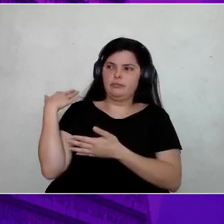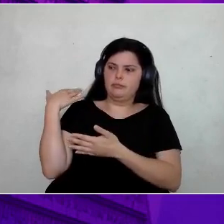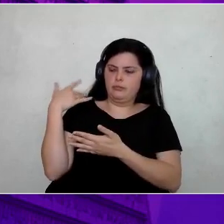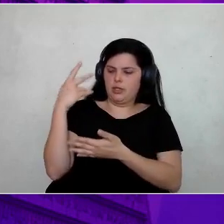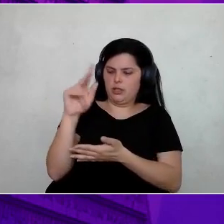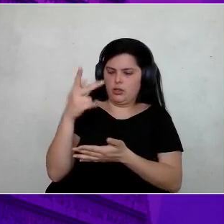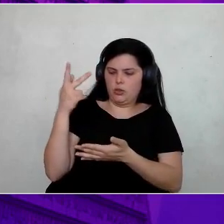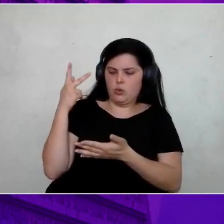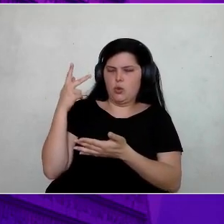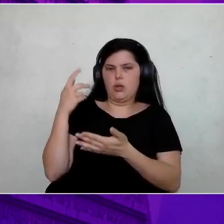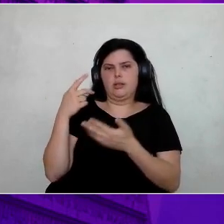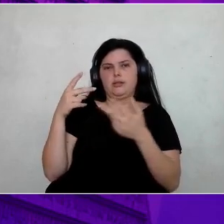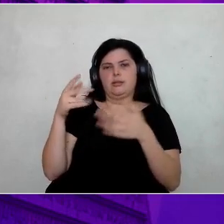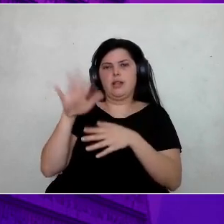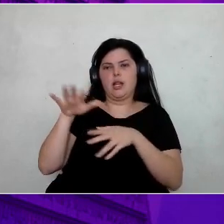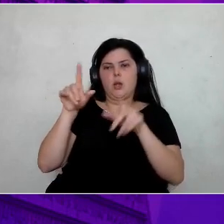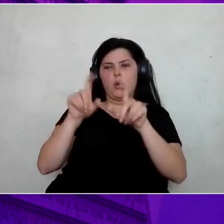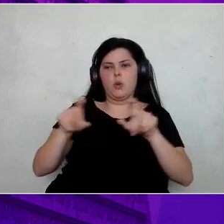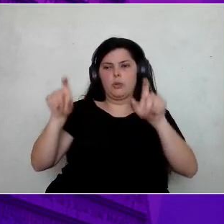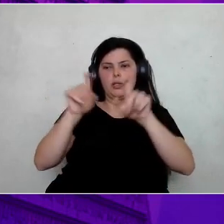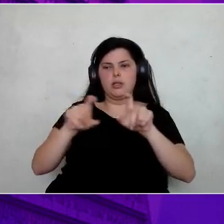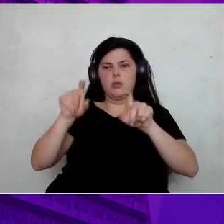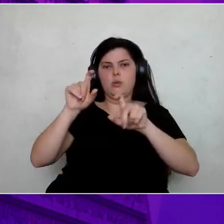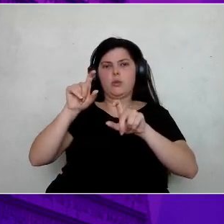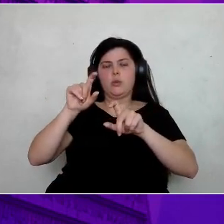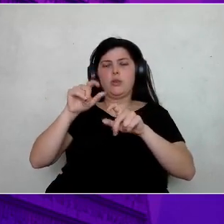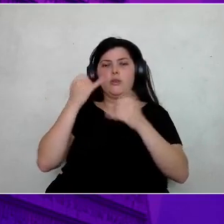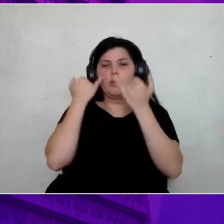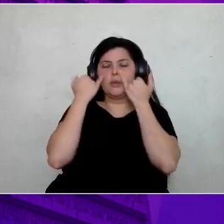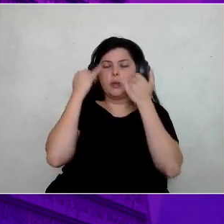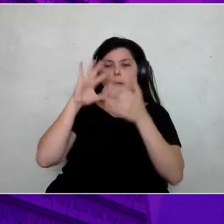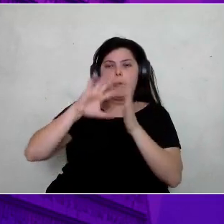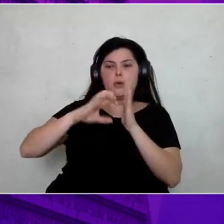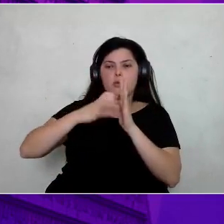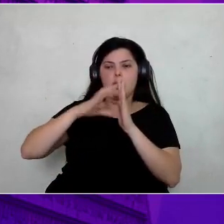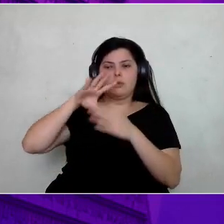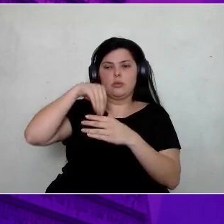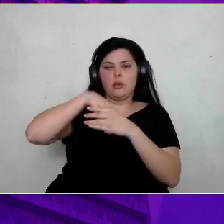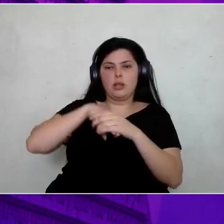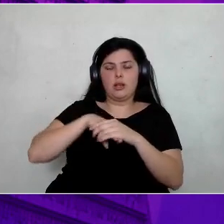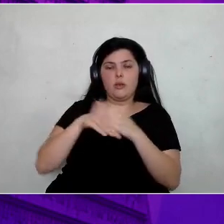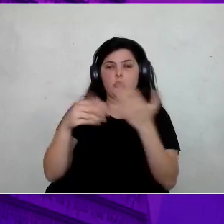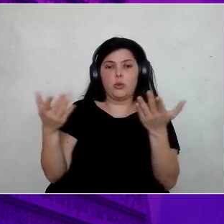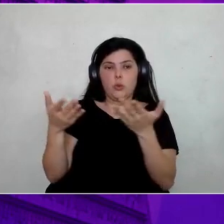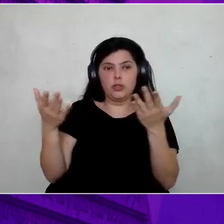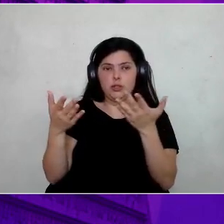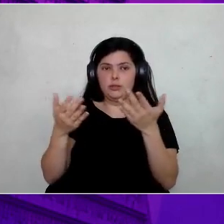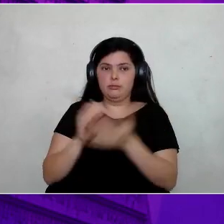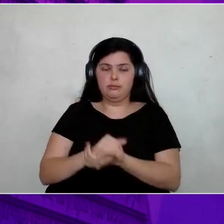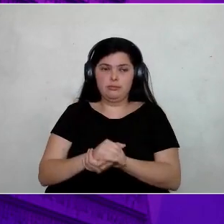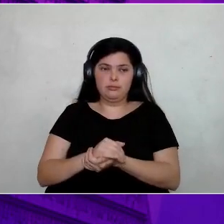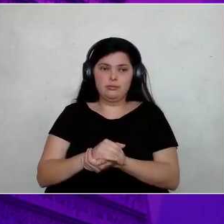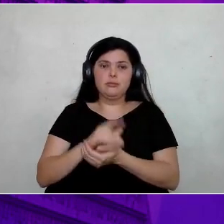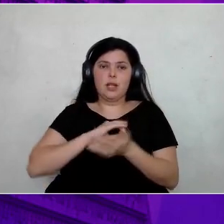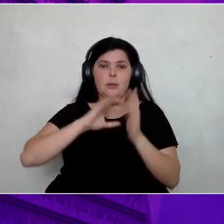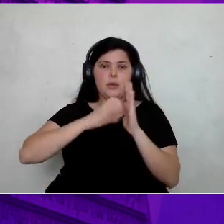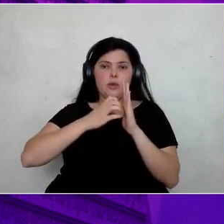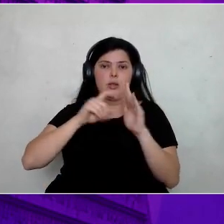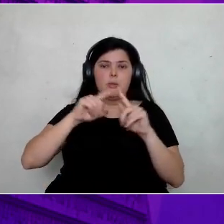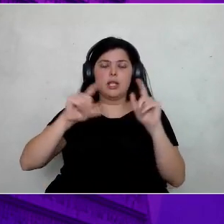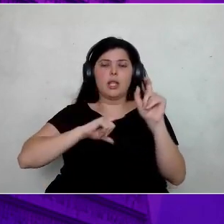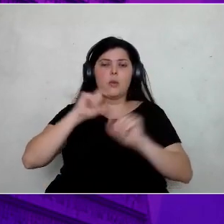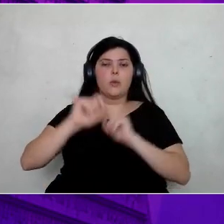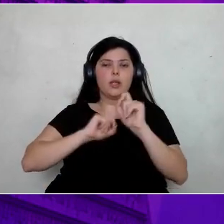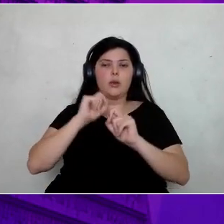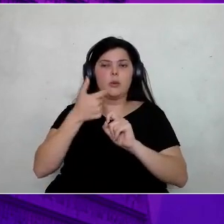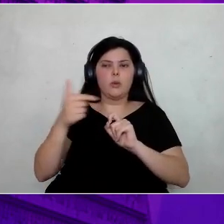assim, da computação, a gente armazenava isso em bancos de dados, mas hoje não só existem bancos de dados, mas outros